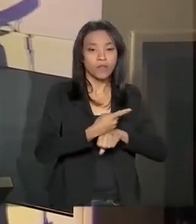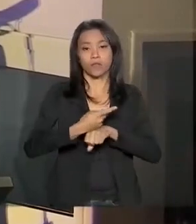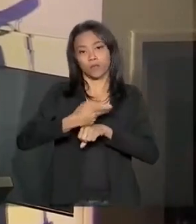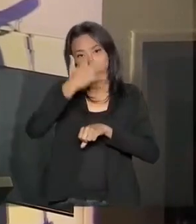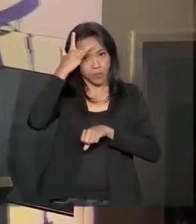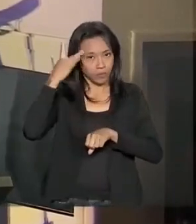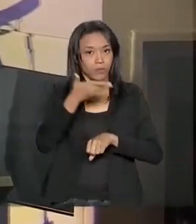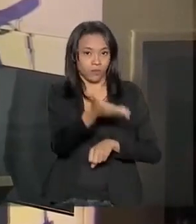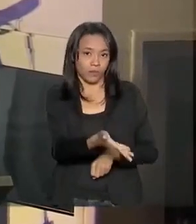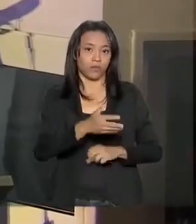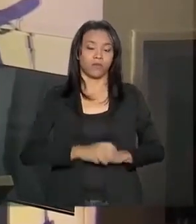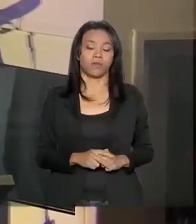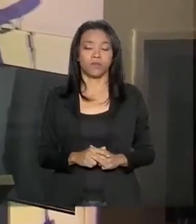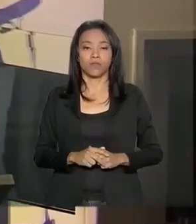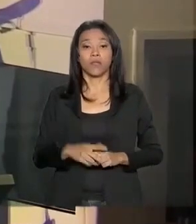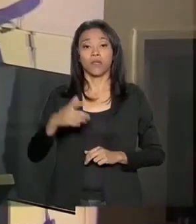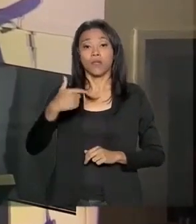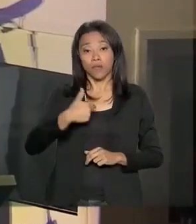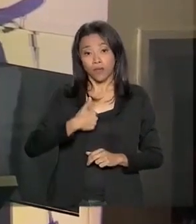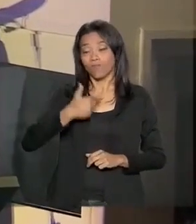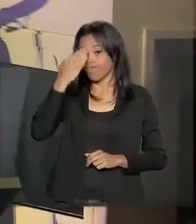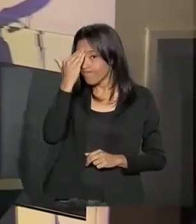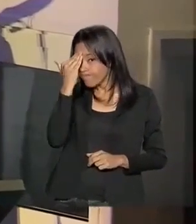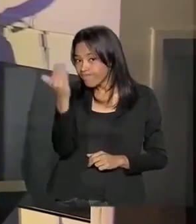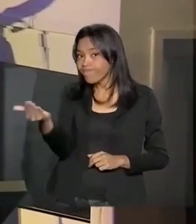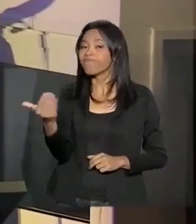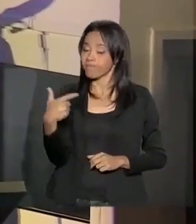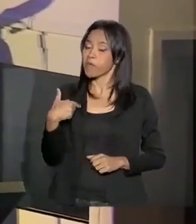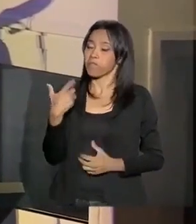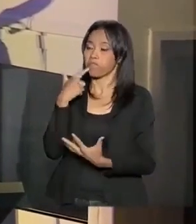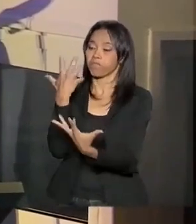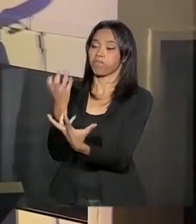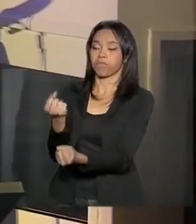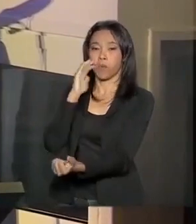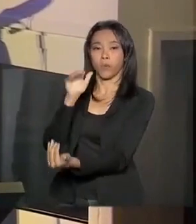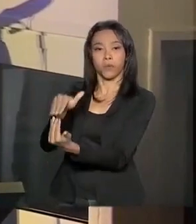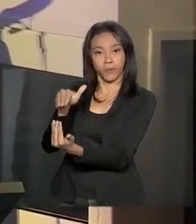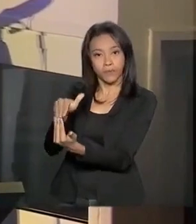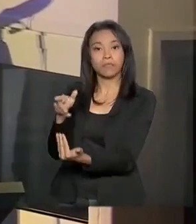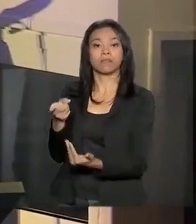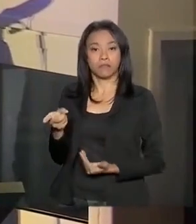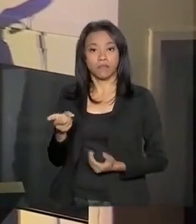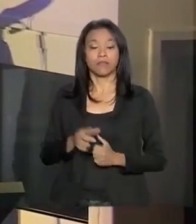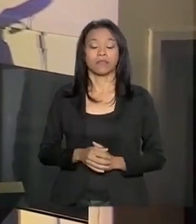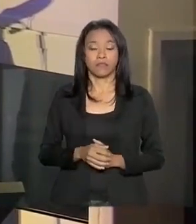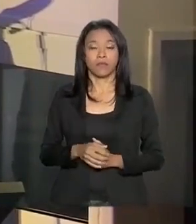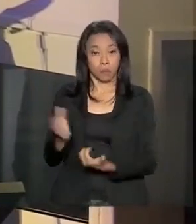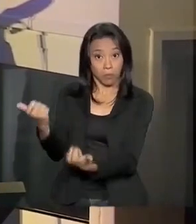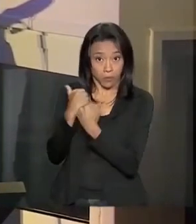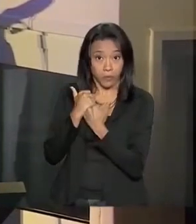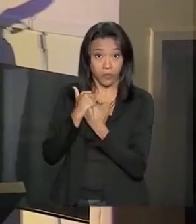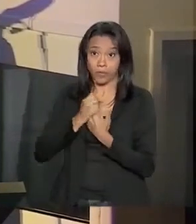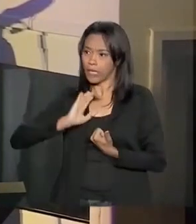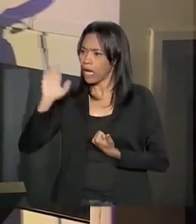Behipus Lehara Nedarim. Agradeci. Aceitei. E imediatamente os senhores foram para